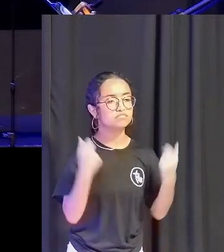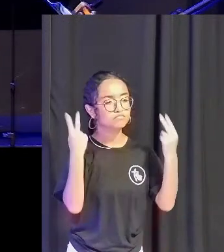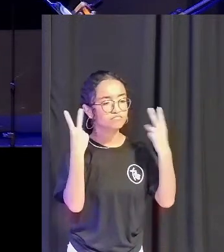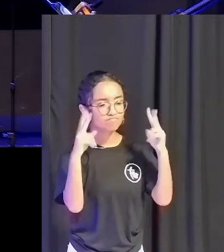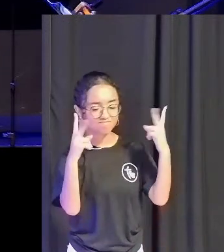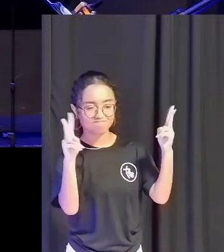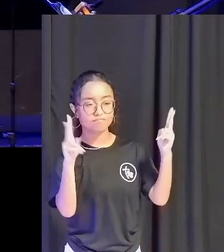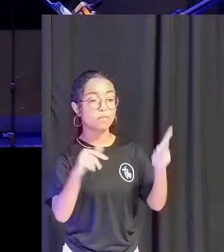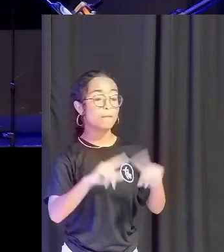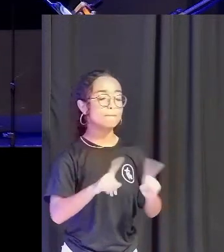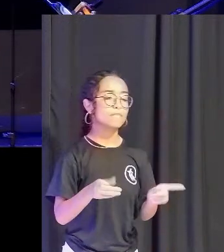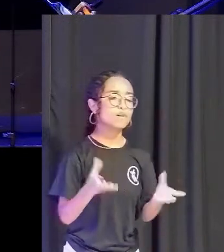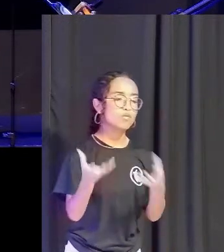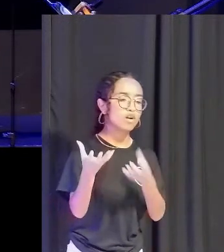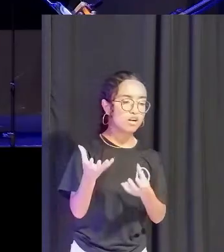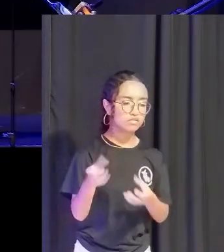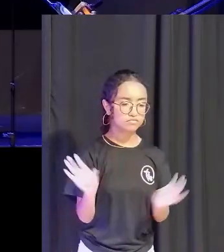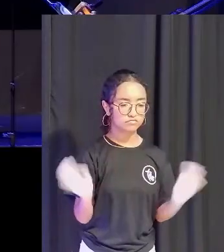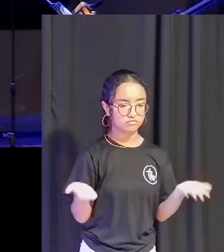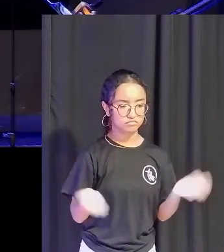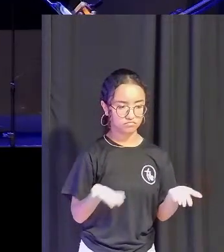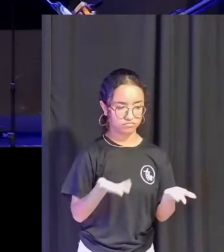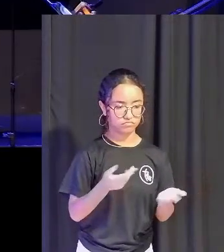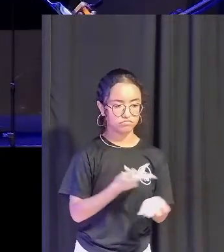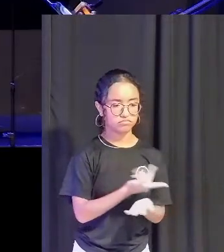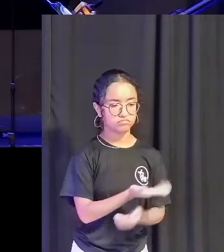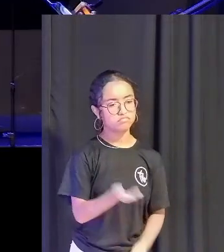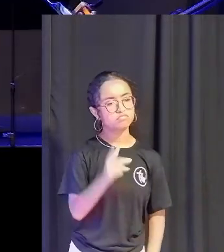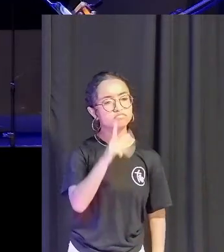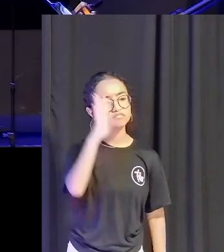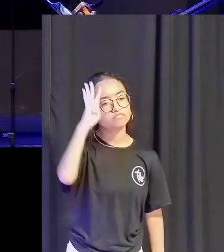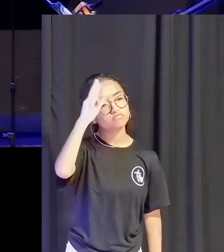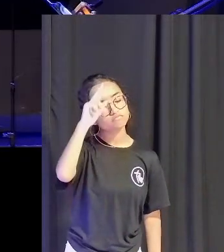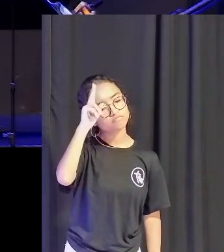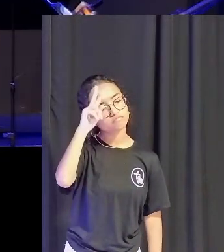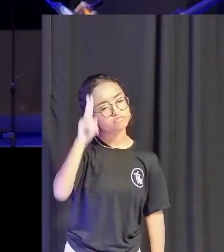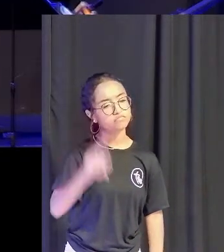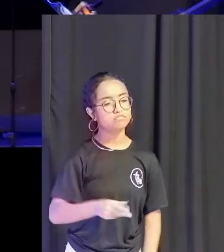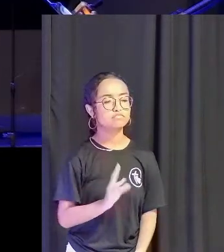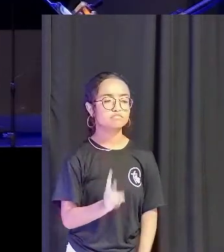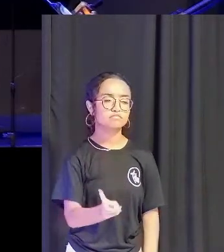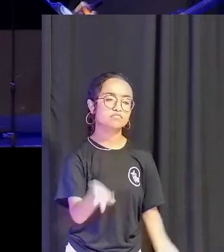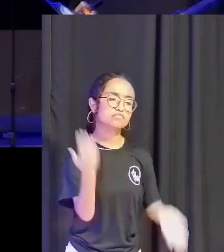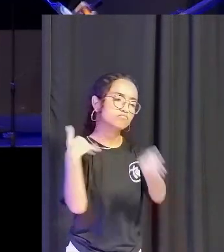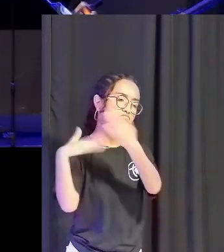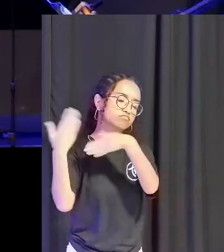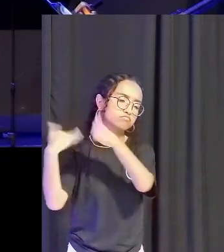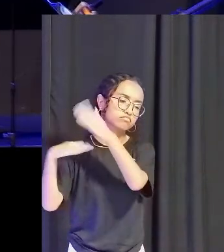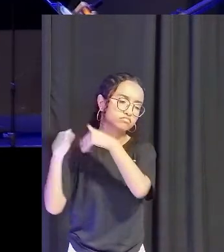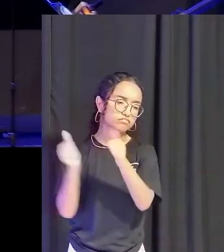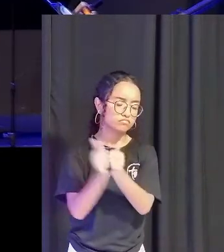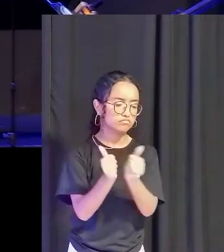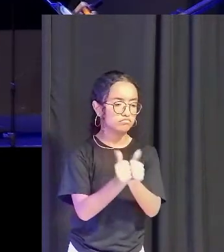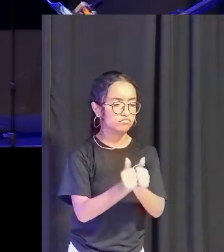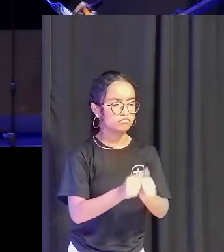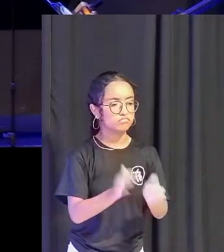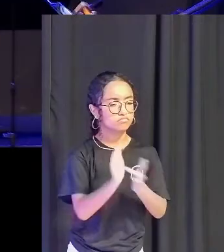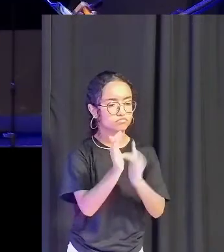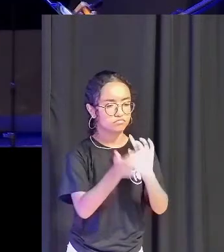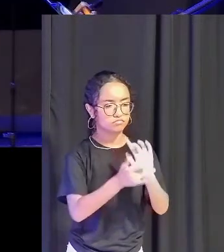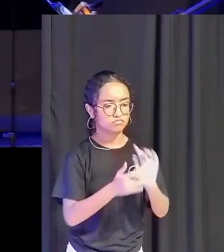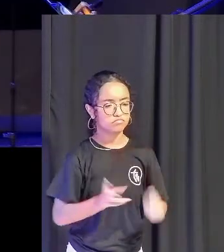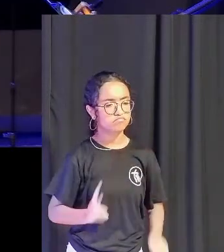sempre do passado com Jesus, do teu passado com Jesus. Continuem avançando